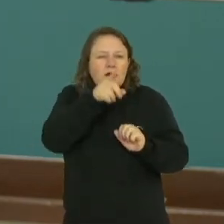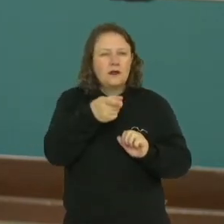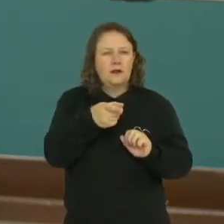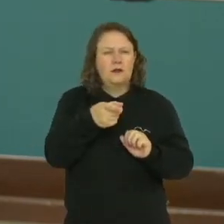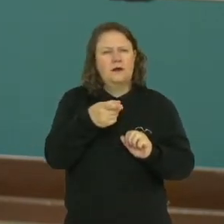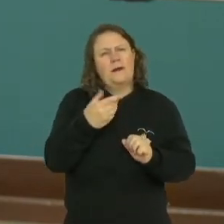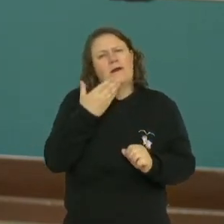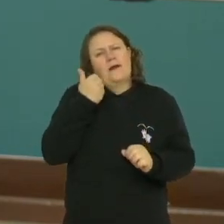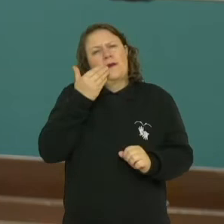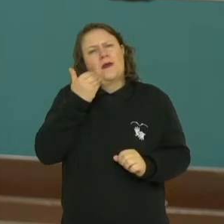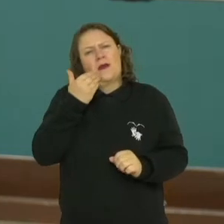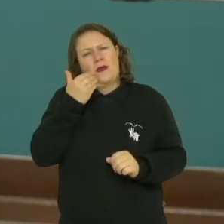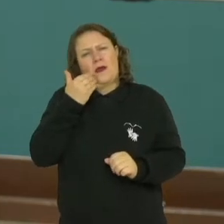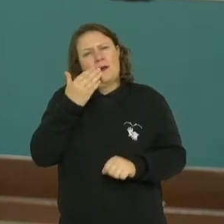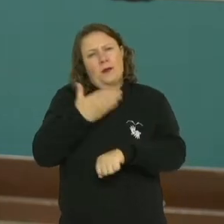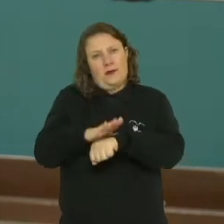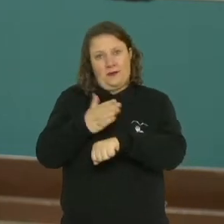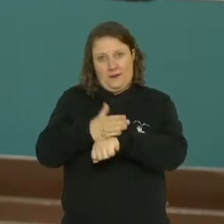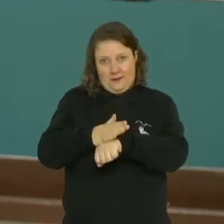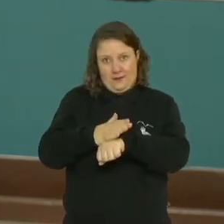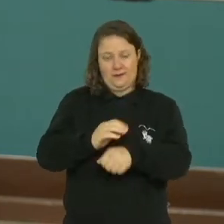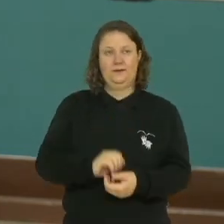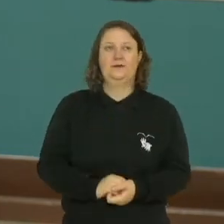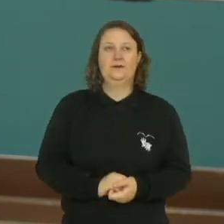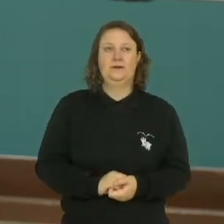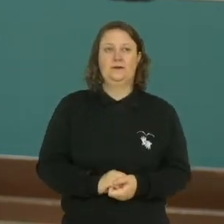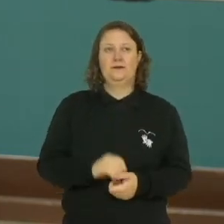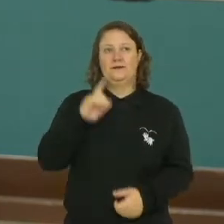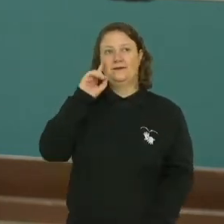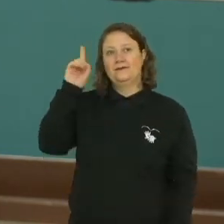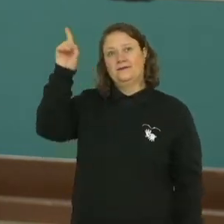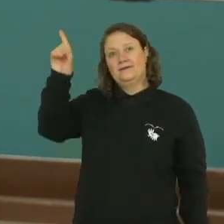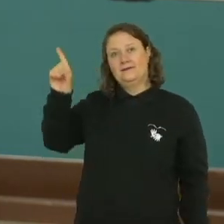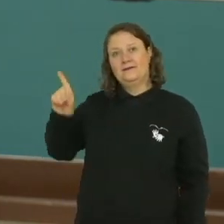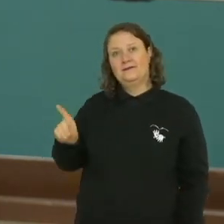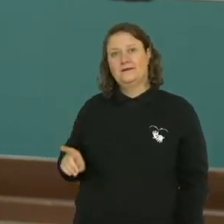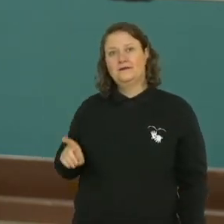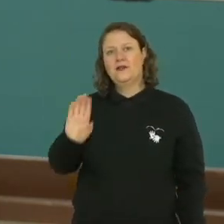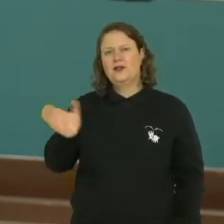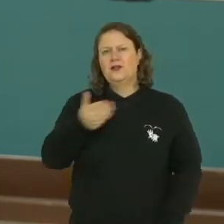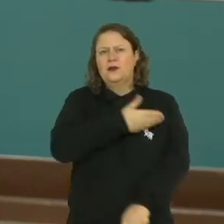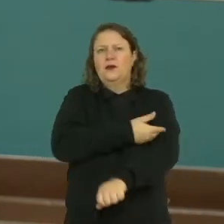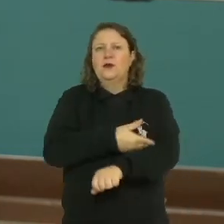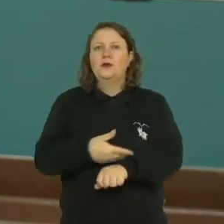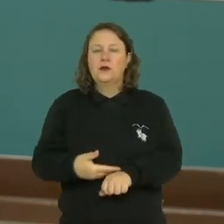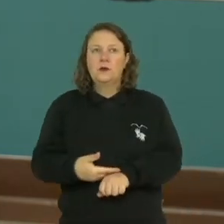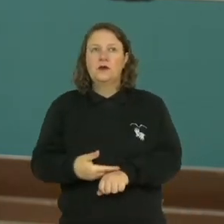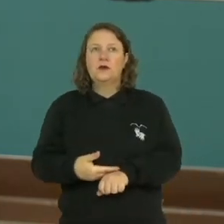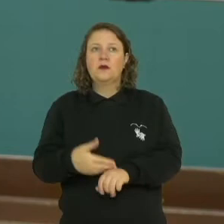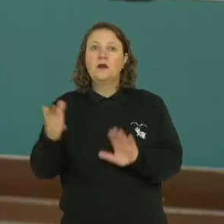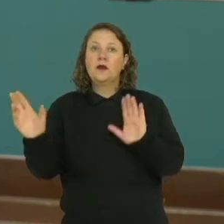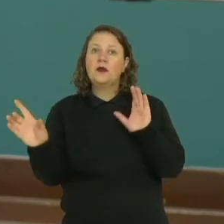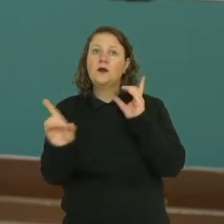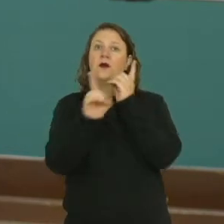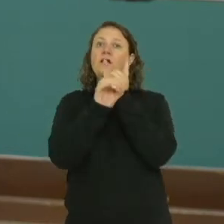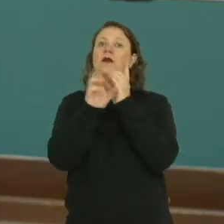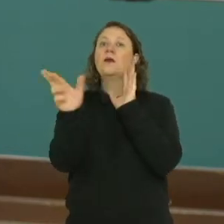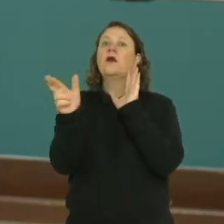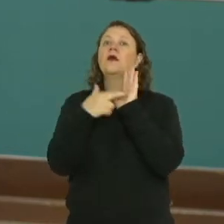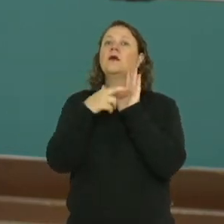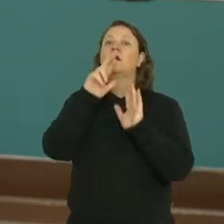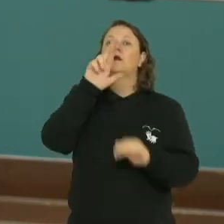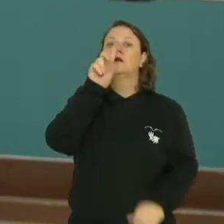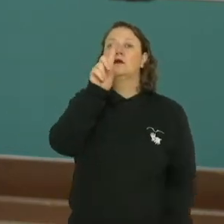para conseguir fazer a conta. Vai fazer a conta do jeito que você está acostumado e encontramos essa resposta